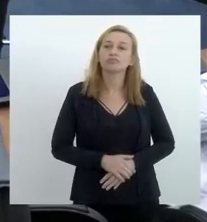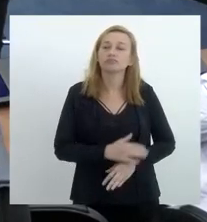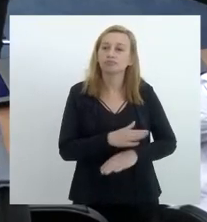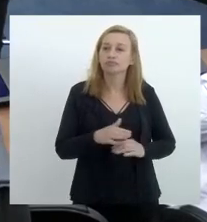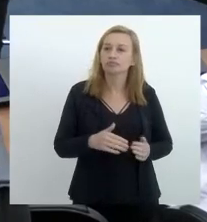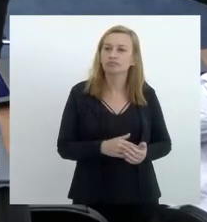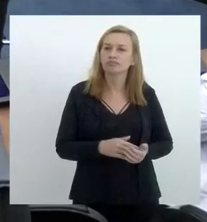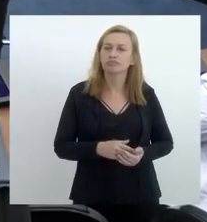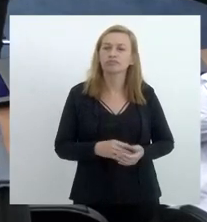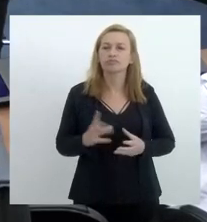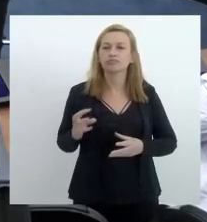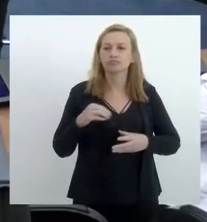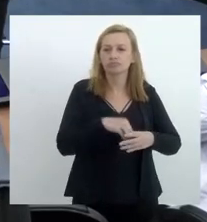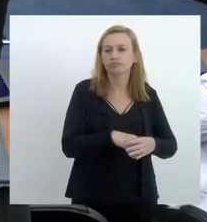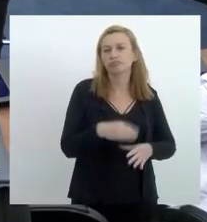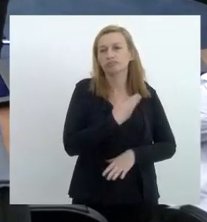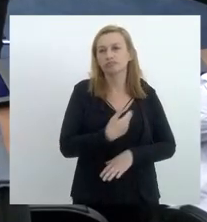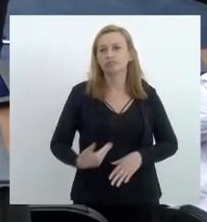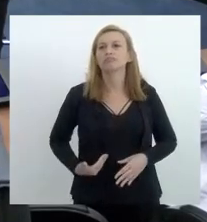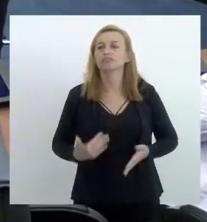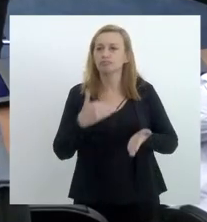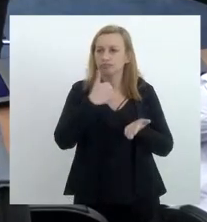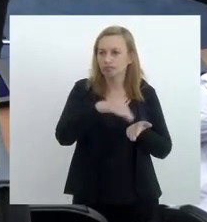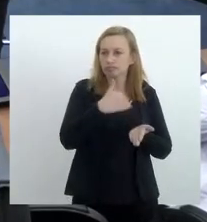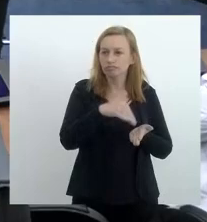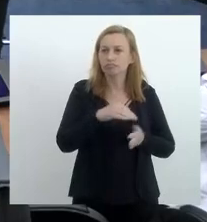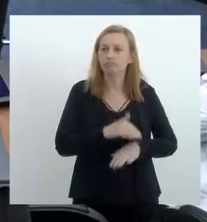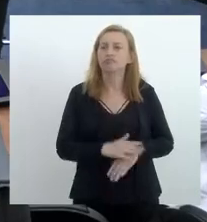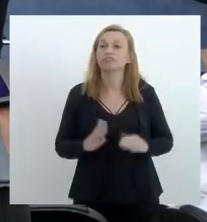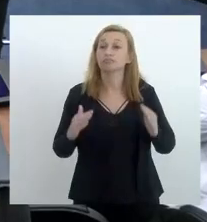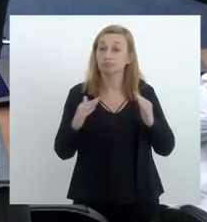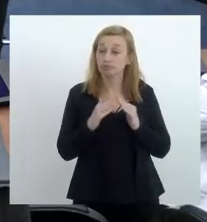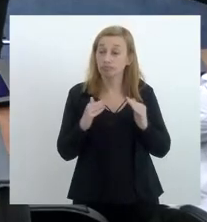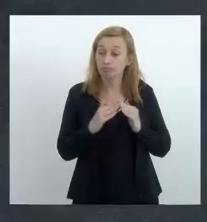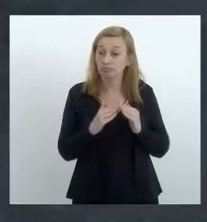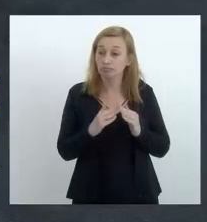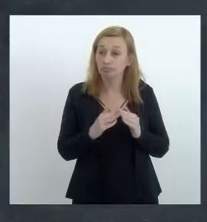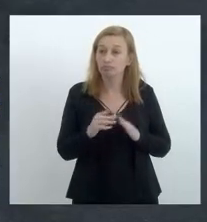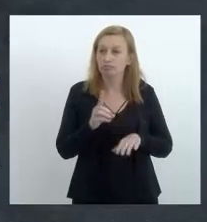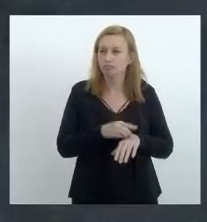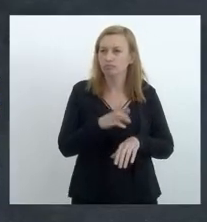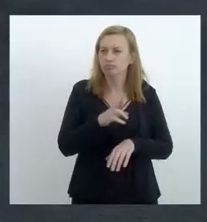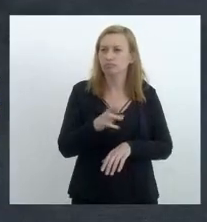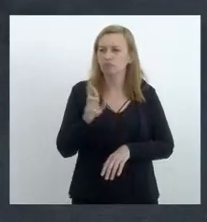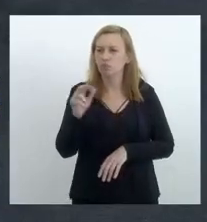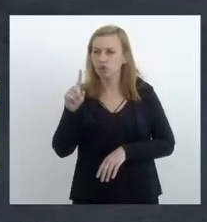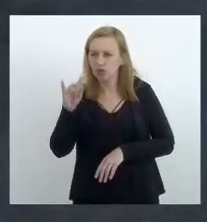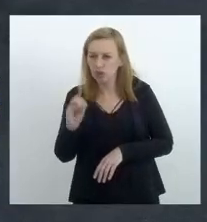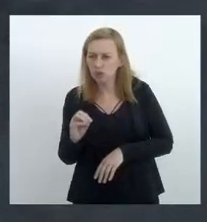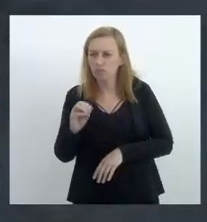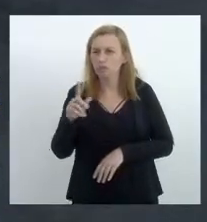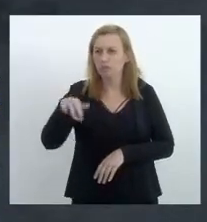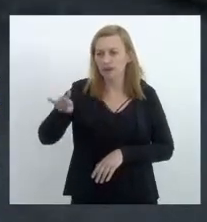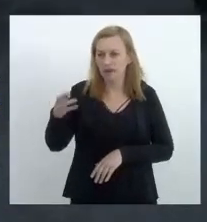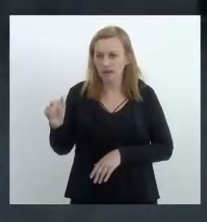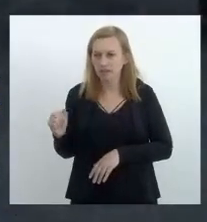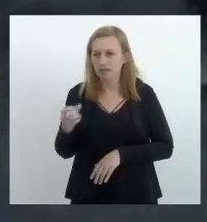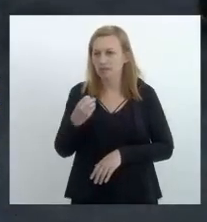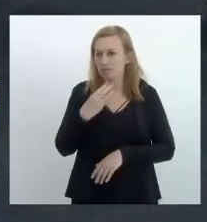integrantes do governo, secretários, minha casa, doutor Rodrigo e doutora Maria Carmen. Um prazer vê-los aqui.